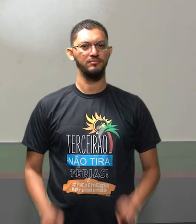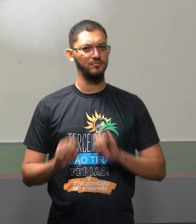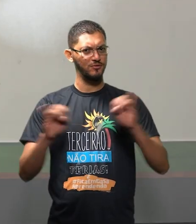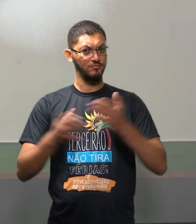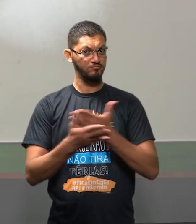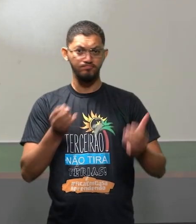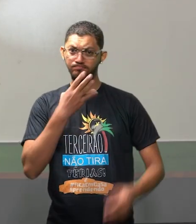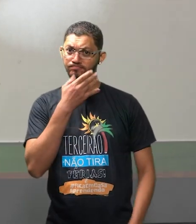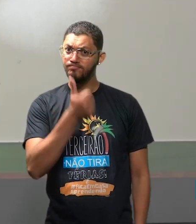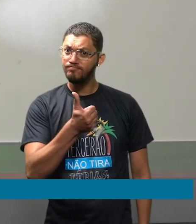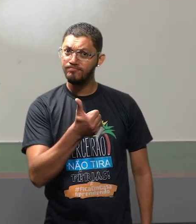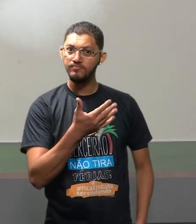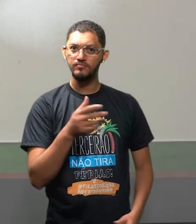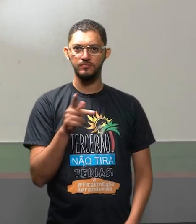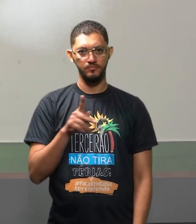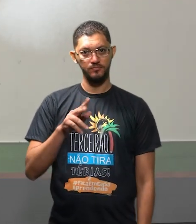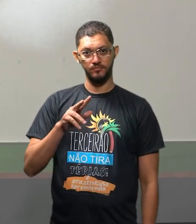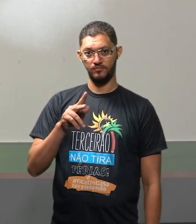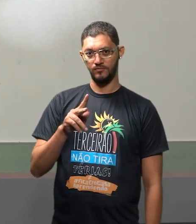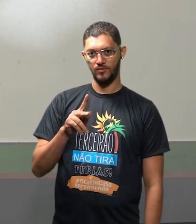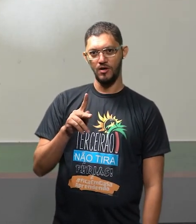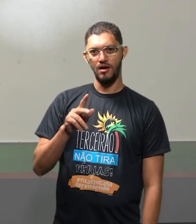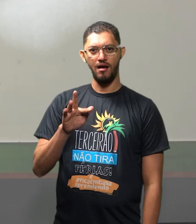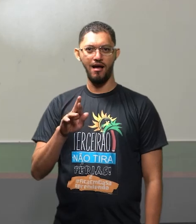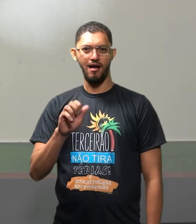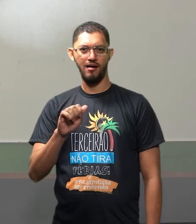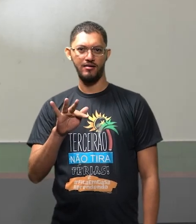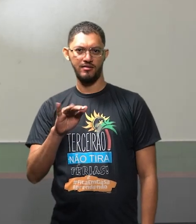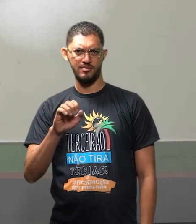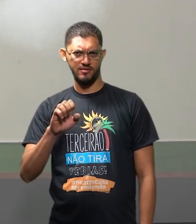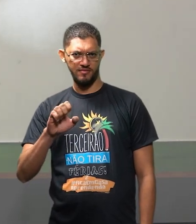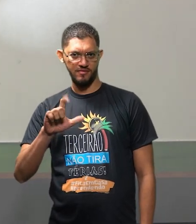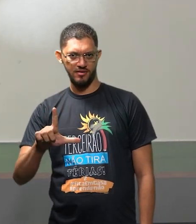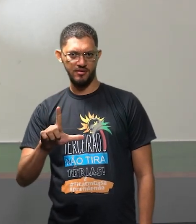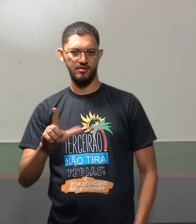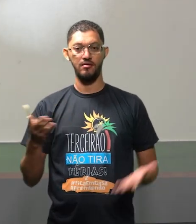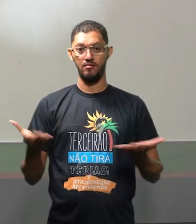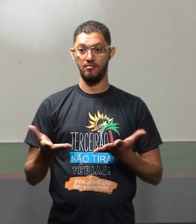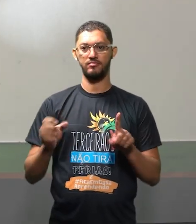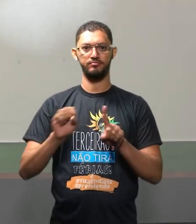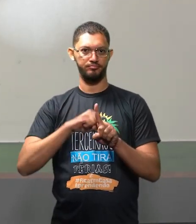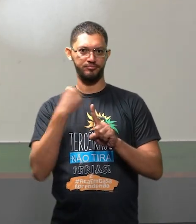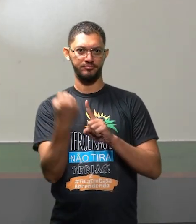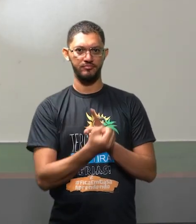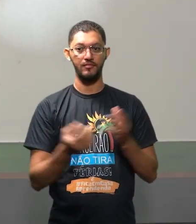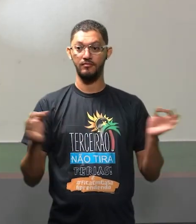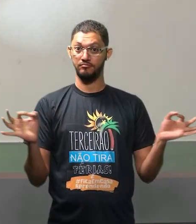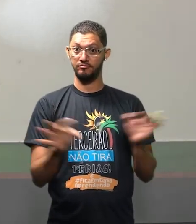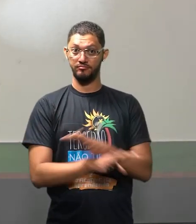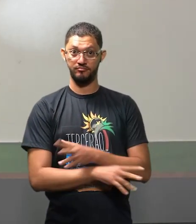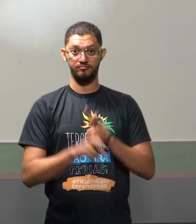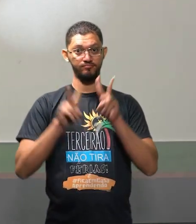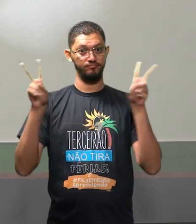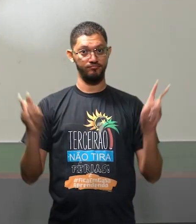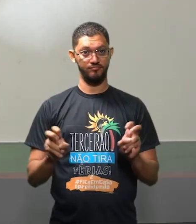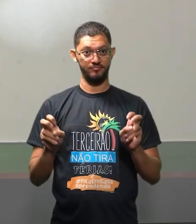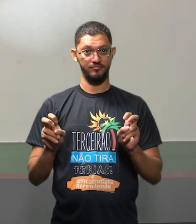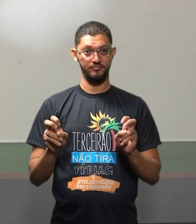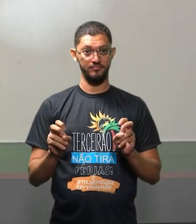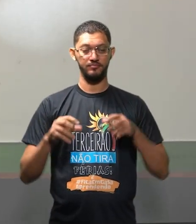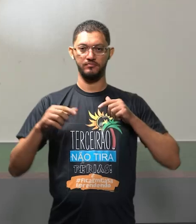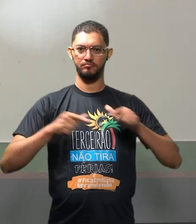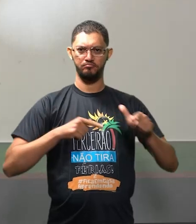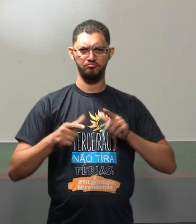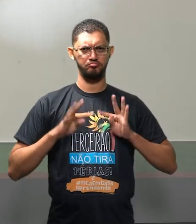Fala galera, tudo bem? Professor Rafael Carlos de Sociologia mais uma vez aqui com vocês para a gente poder finalizar o nosso tema